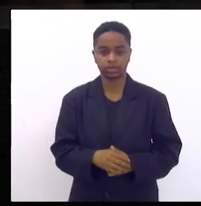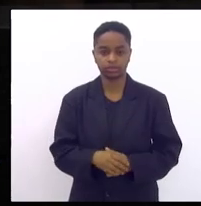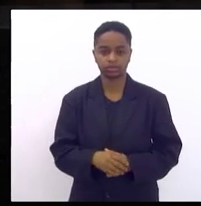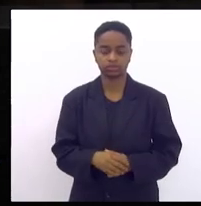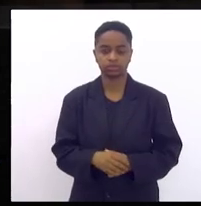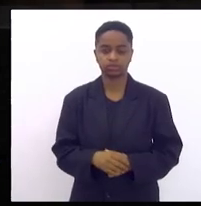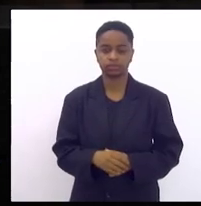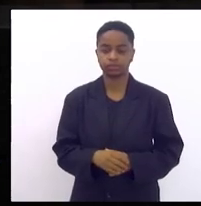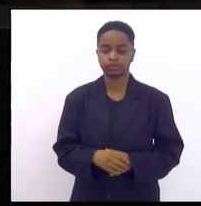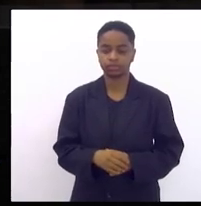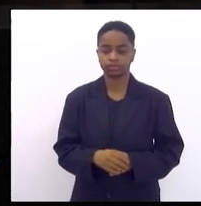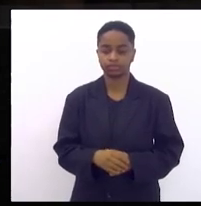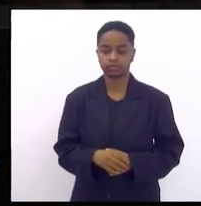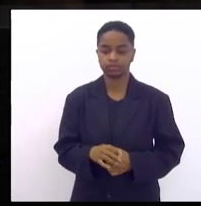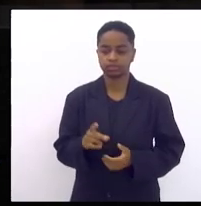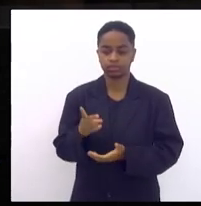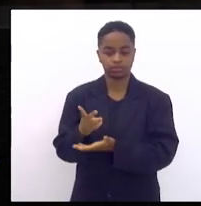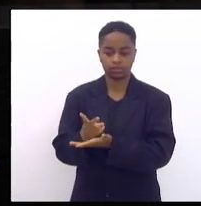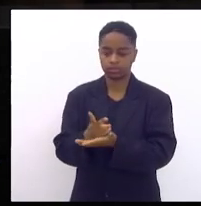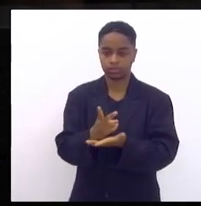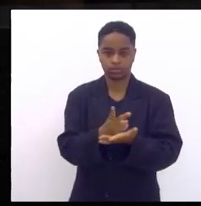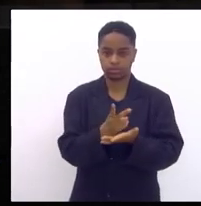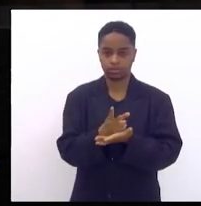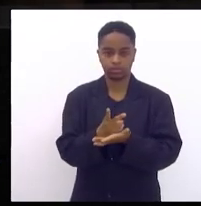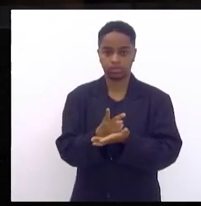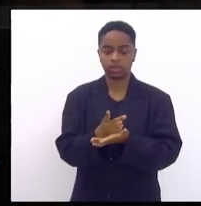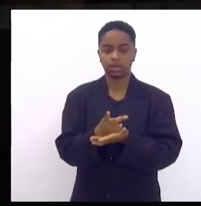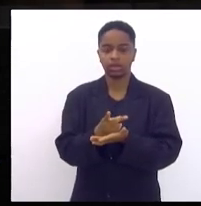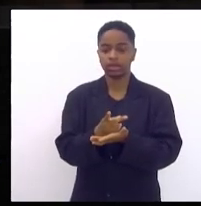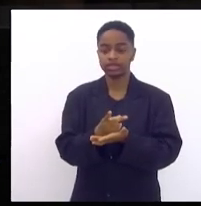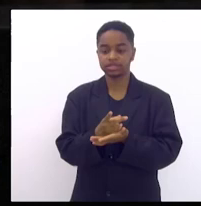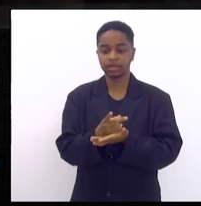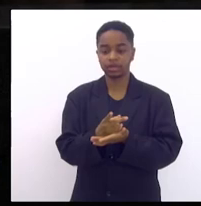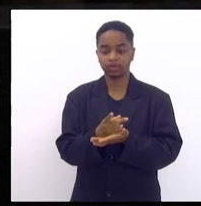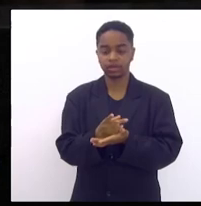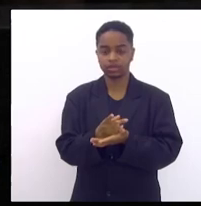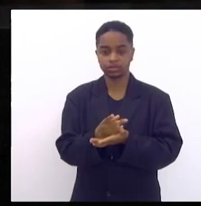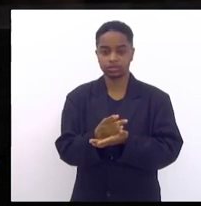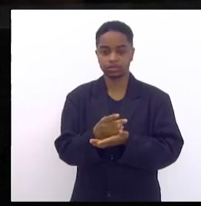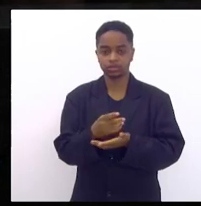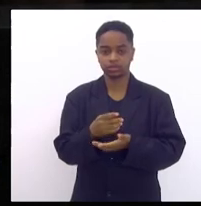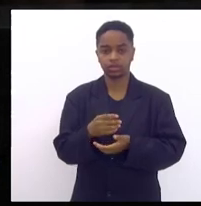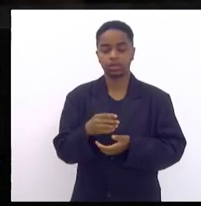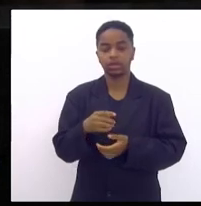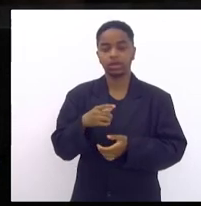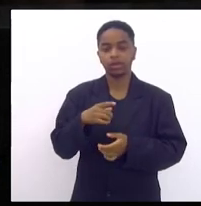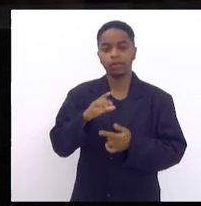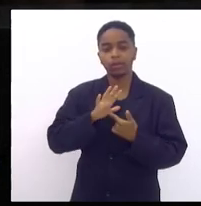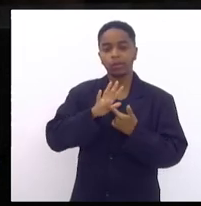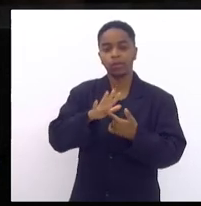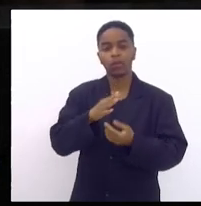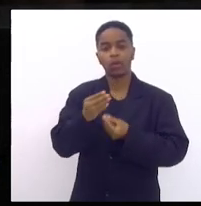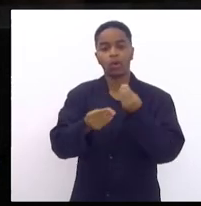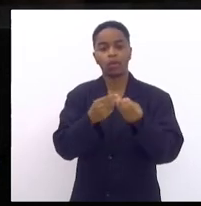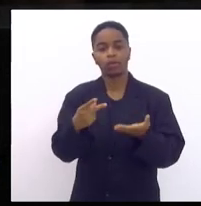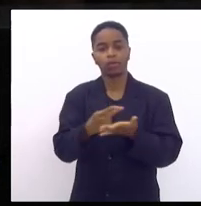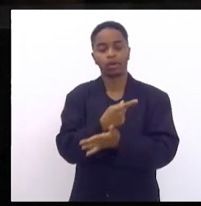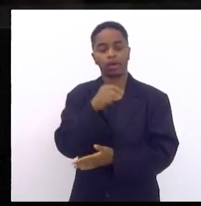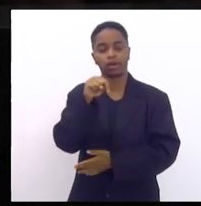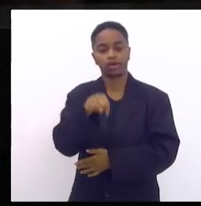desculpa justificativa que estão gerando emprego e renda. Aqui no estado do Rio de Janeiro,